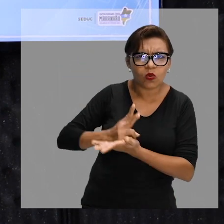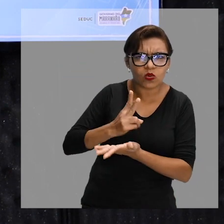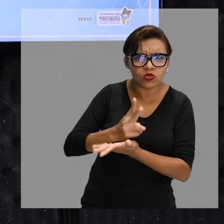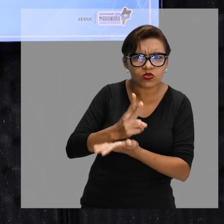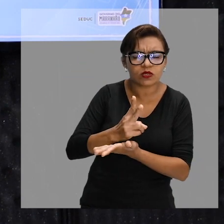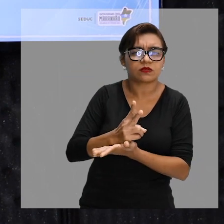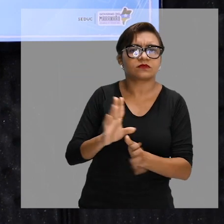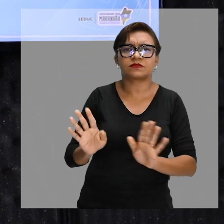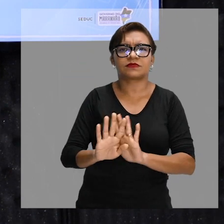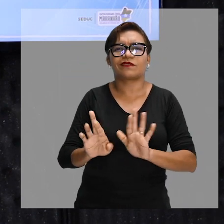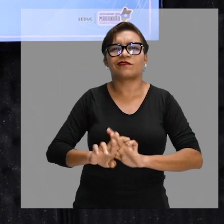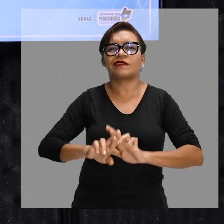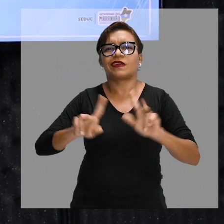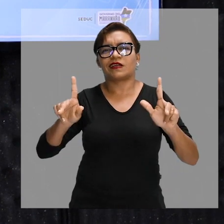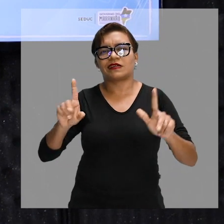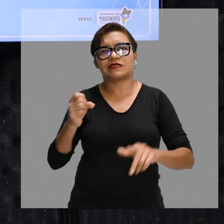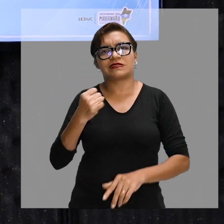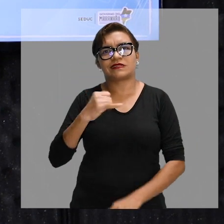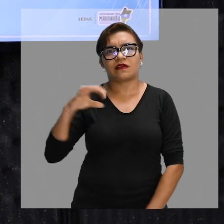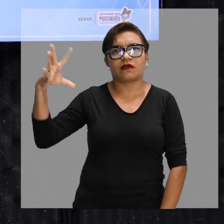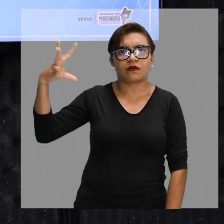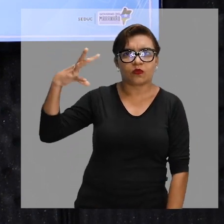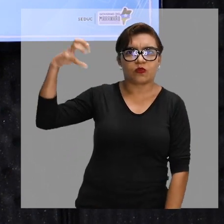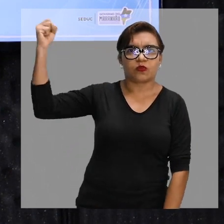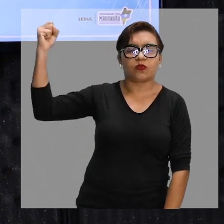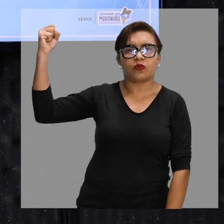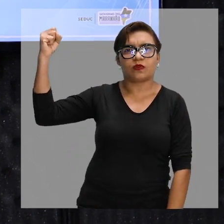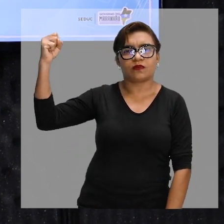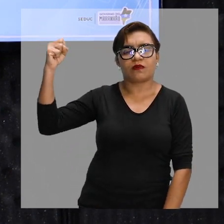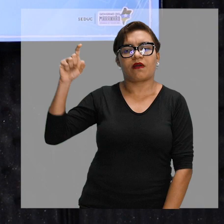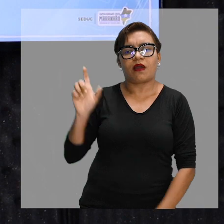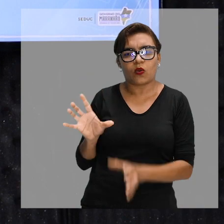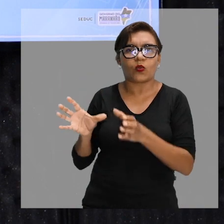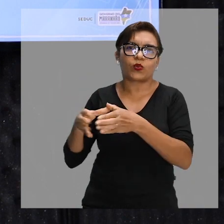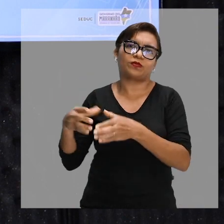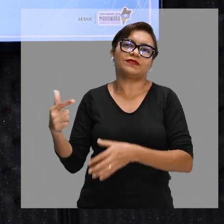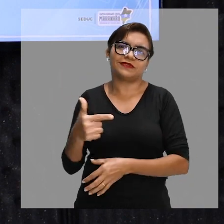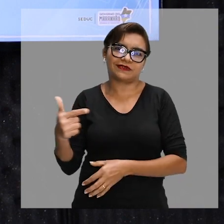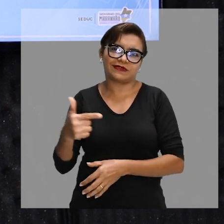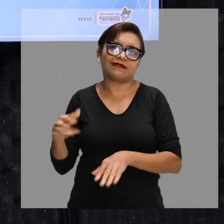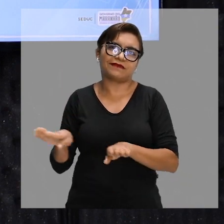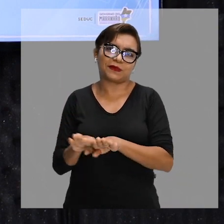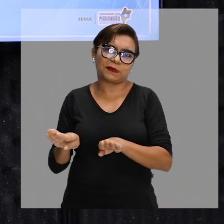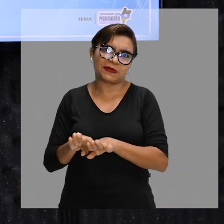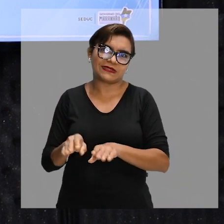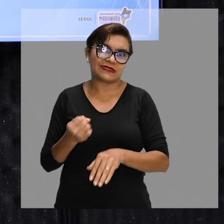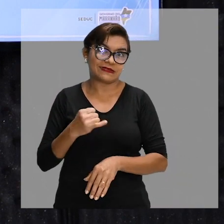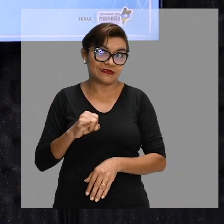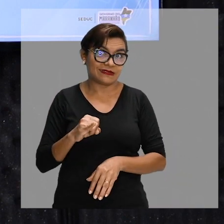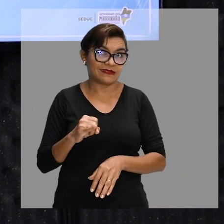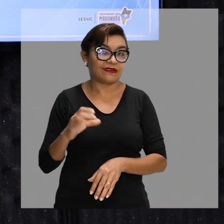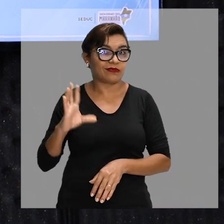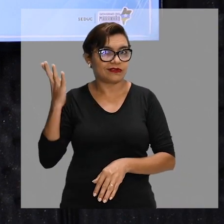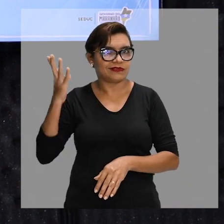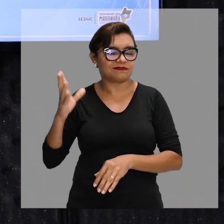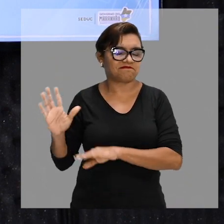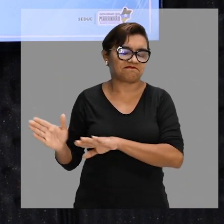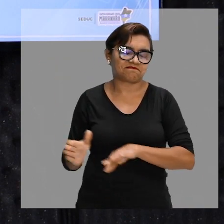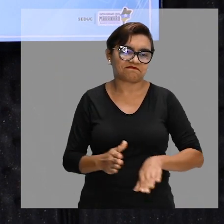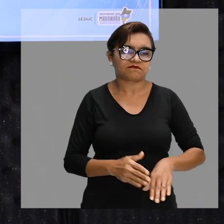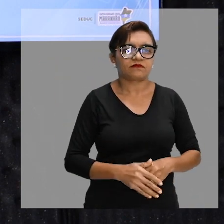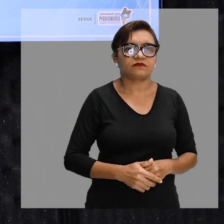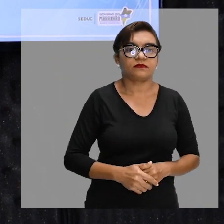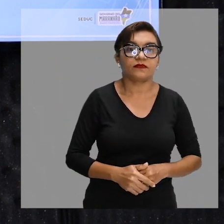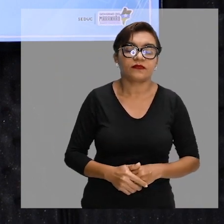ele passa a ser uma fonte de luz secundária, tá ok? Bom, quanto à dimensão